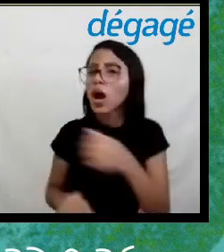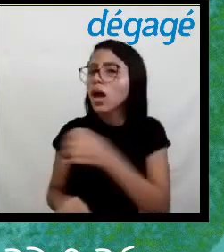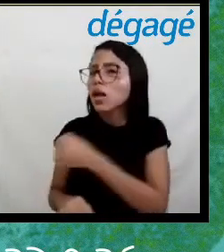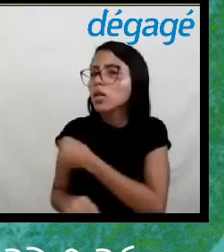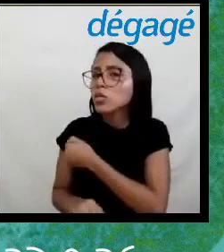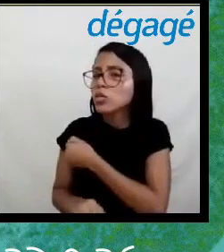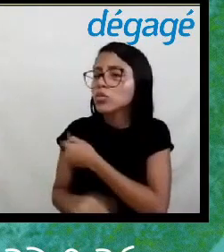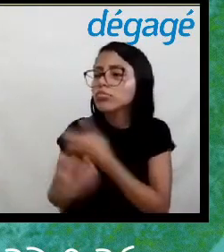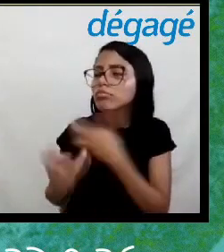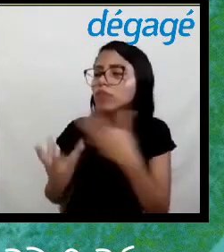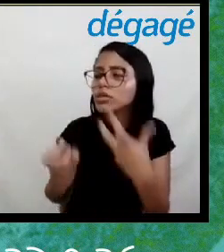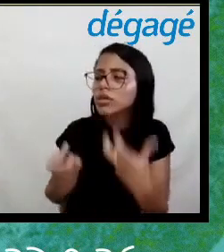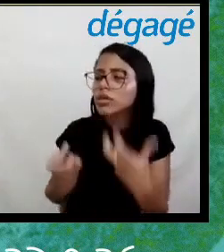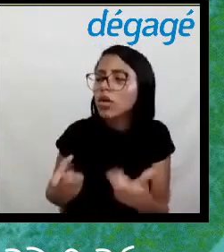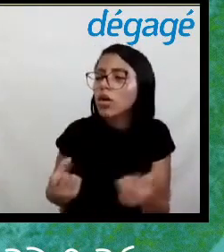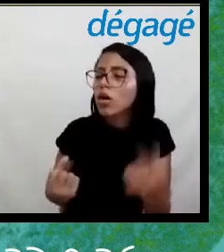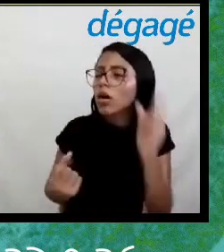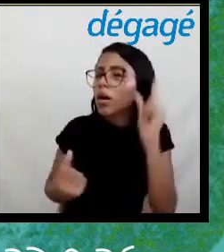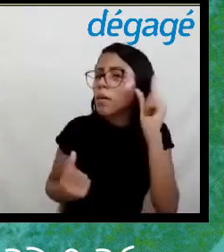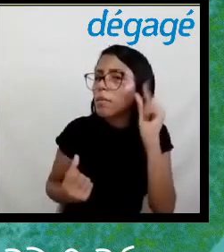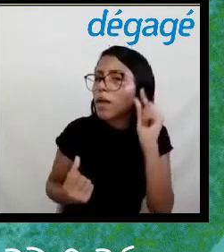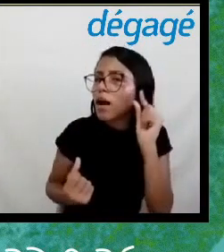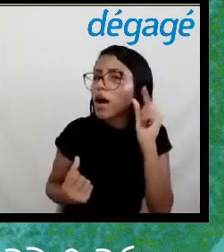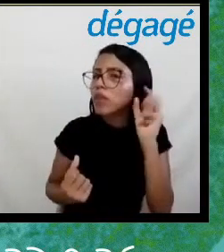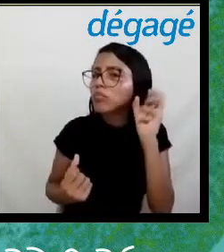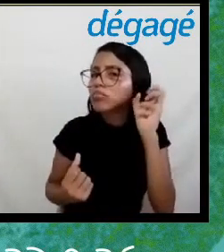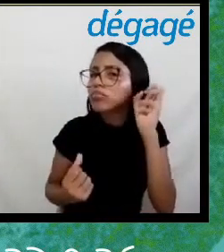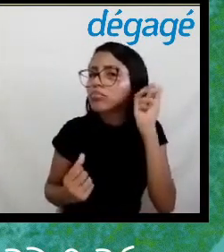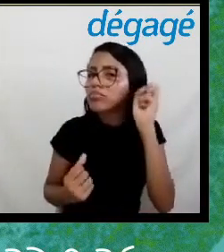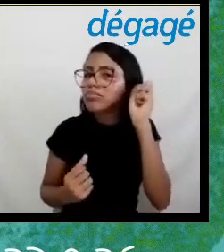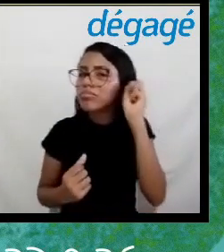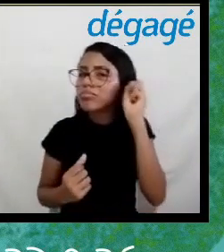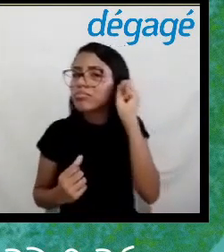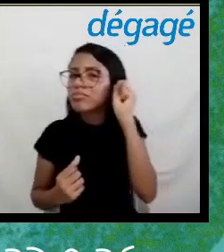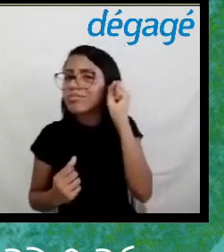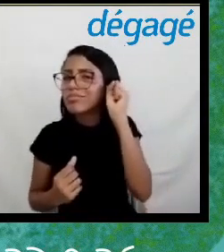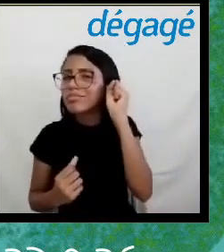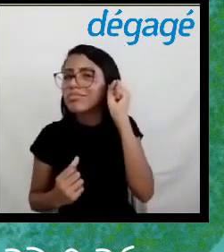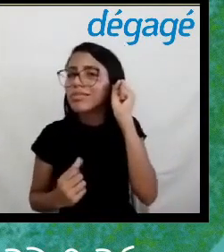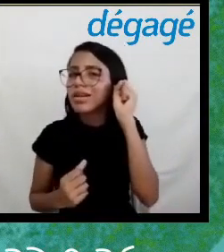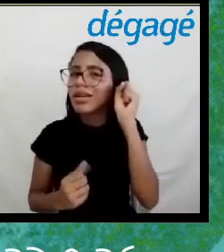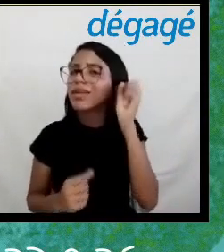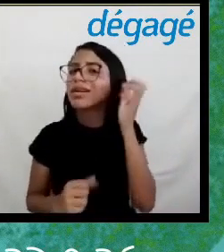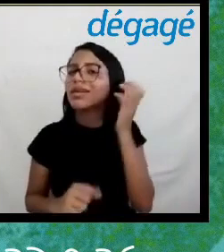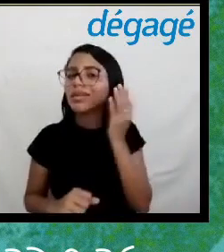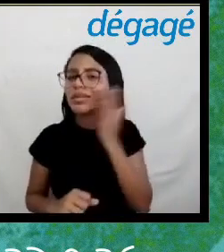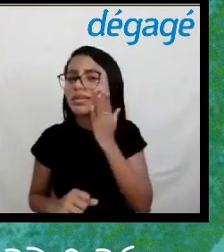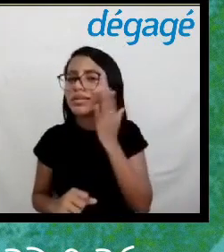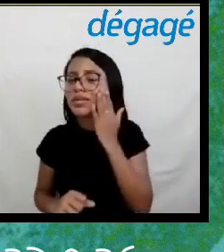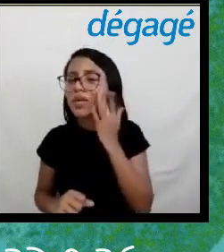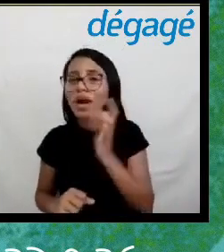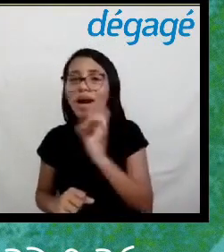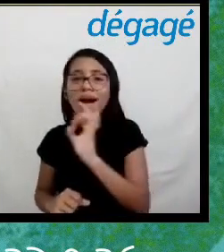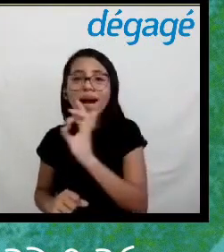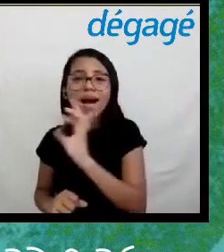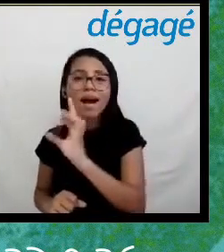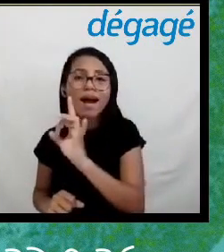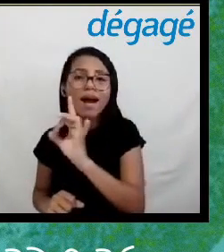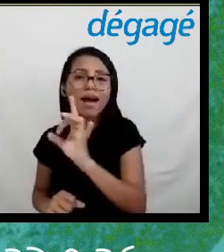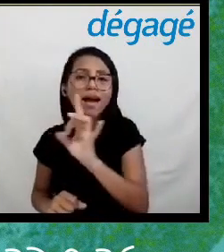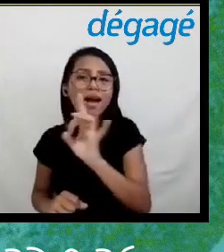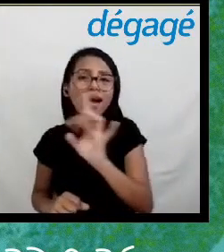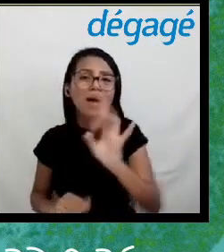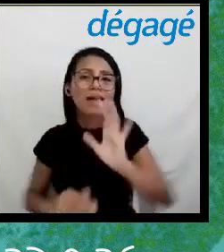soprar. Então, o que no início foi uma negação do não cante para mim, a gente, então, cada professor, cada profissional em contato com